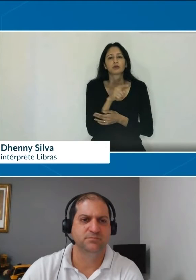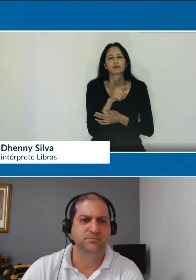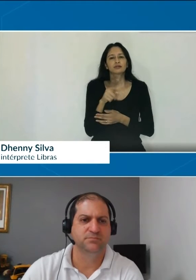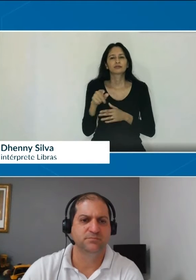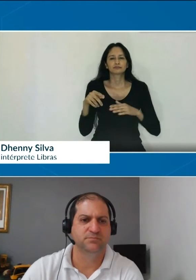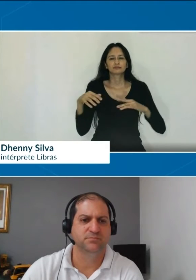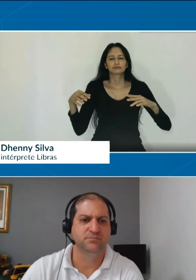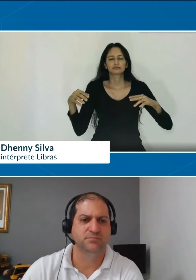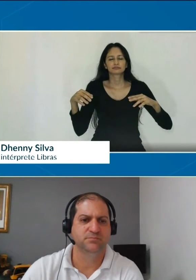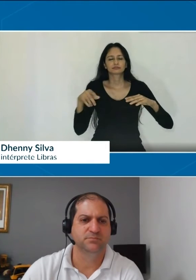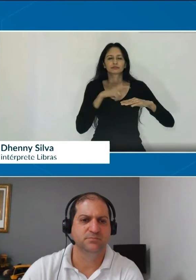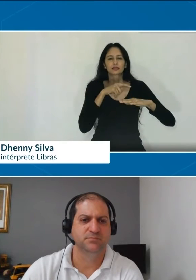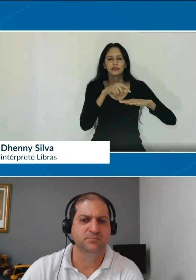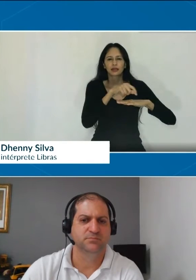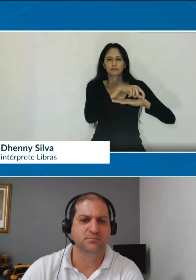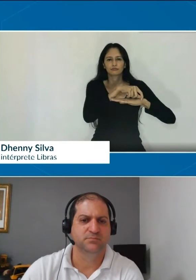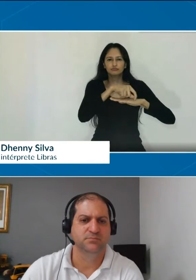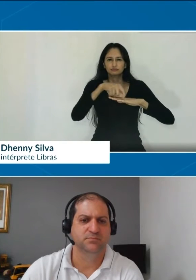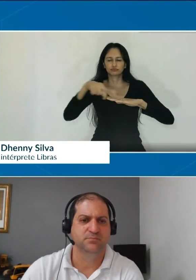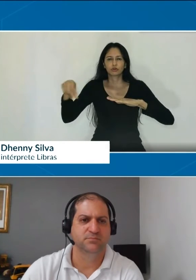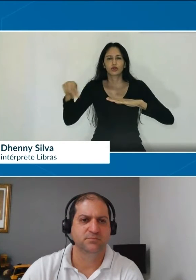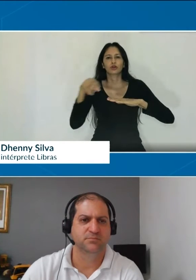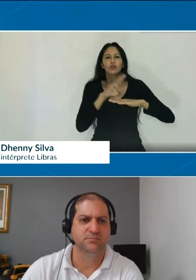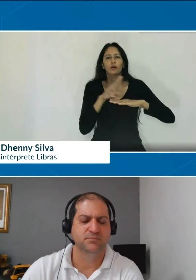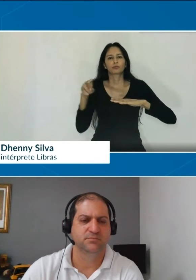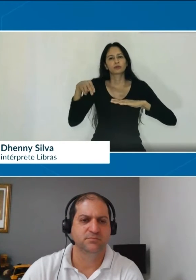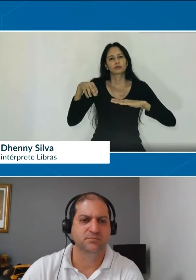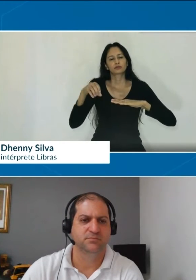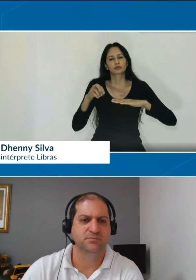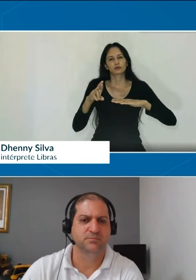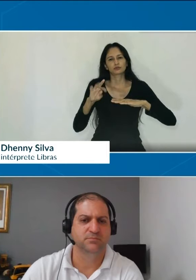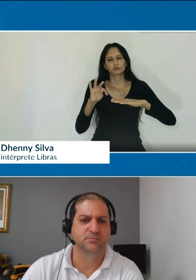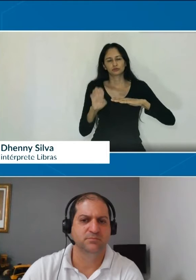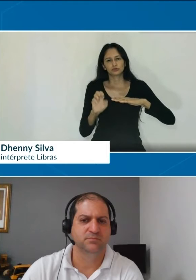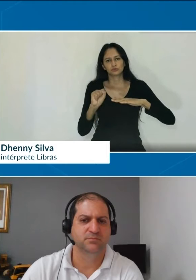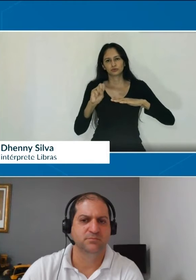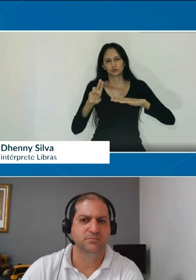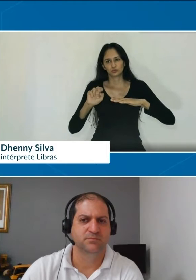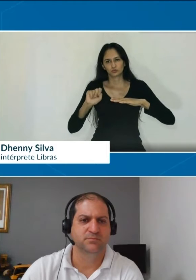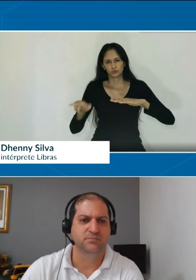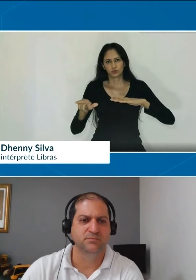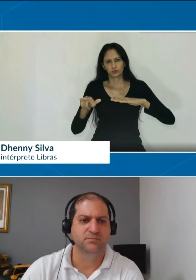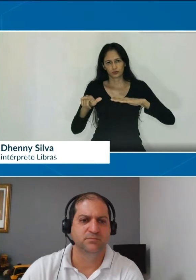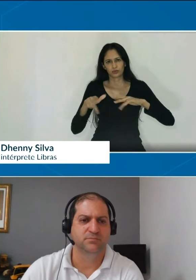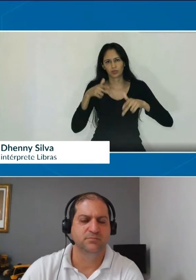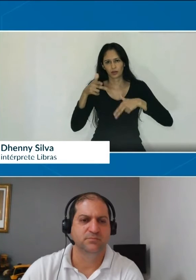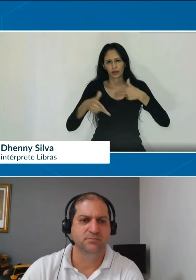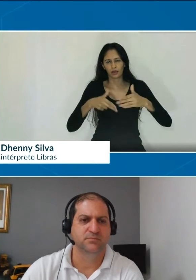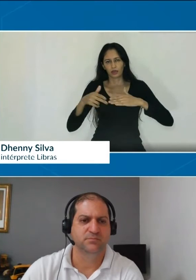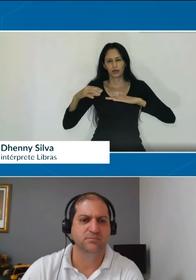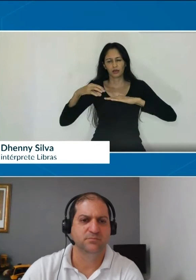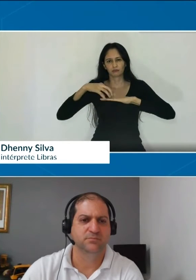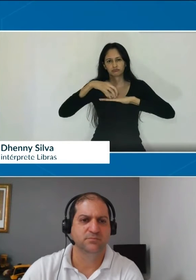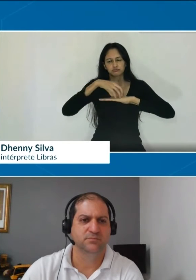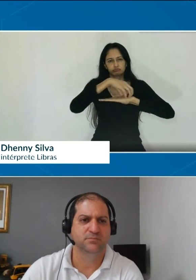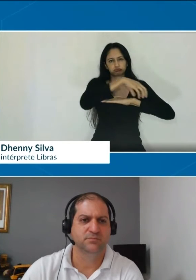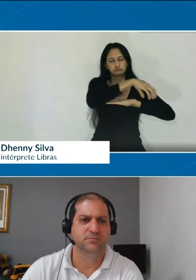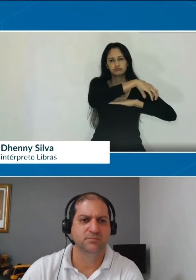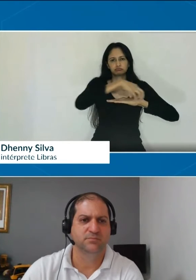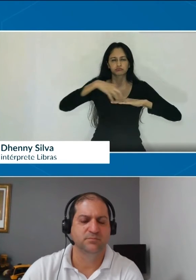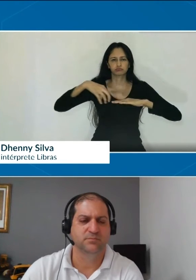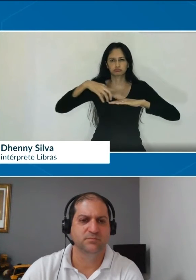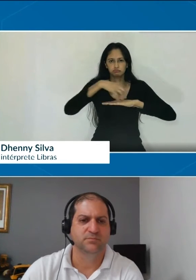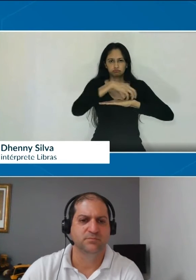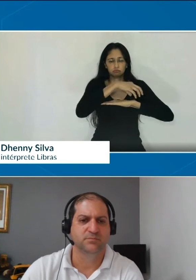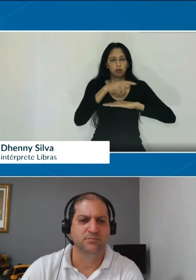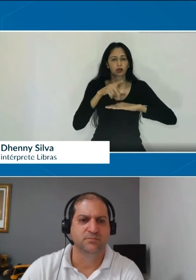Norte-Sul, mas ainda me parece que está distante de ser uma modalidade de transporte mais usual